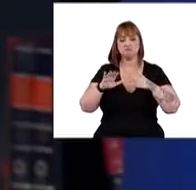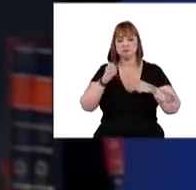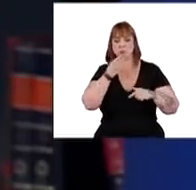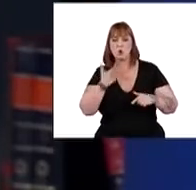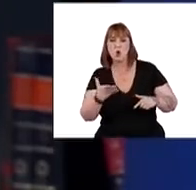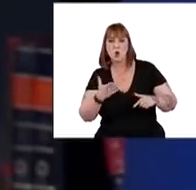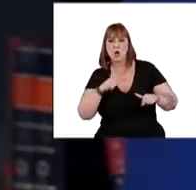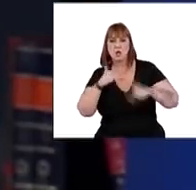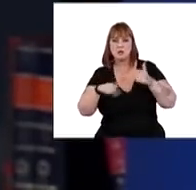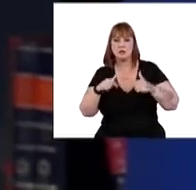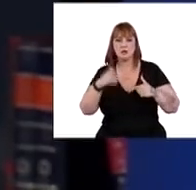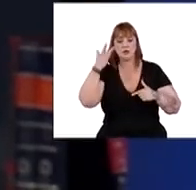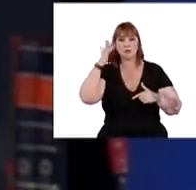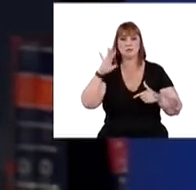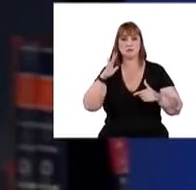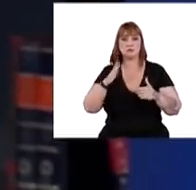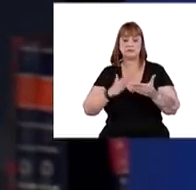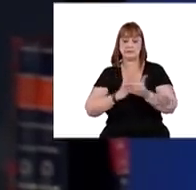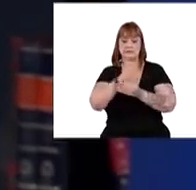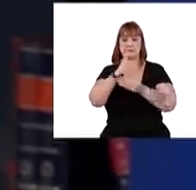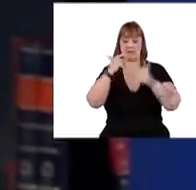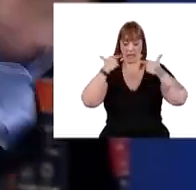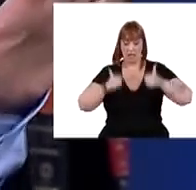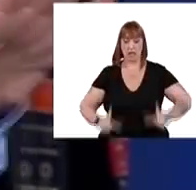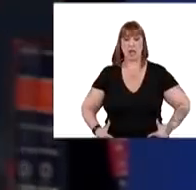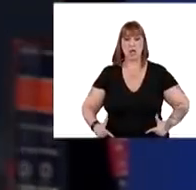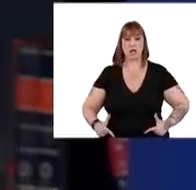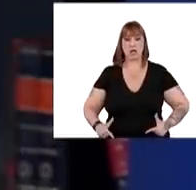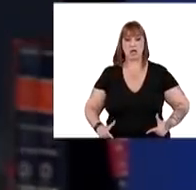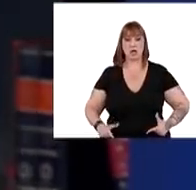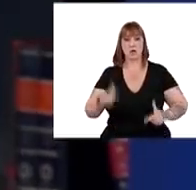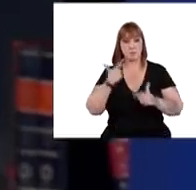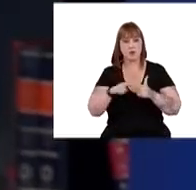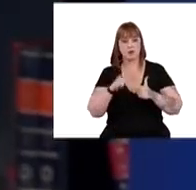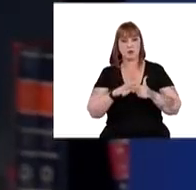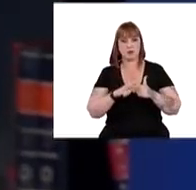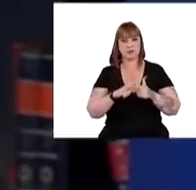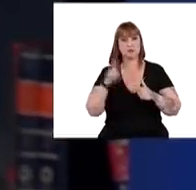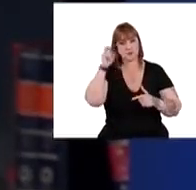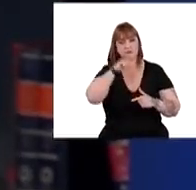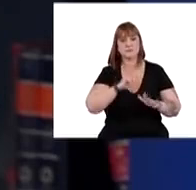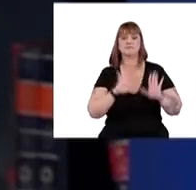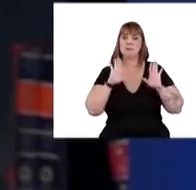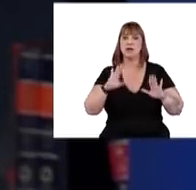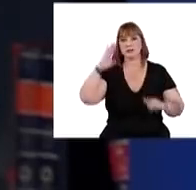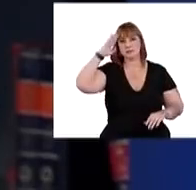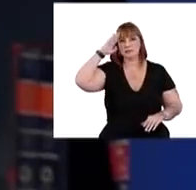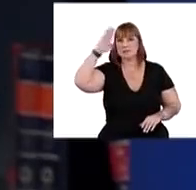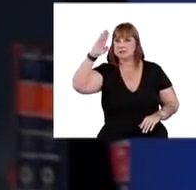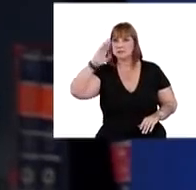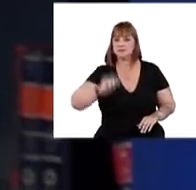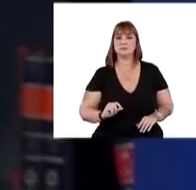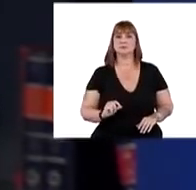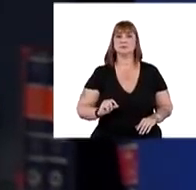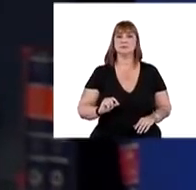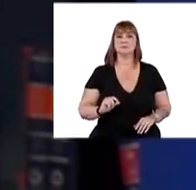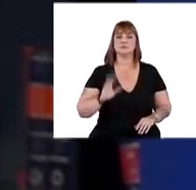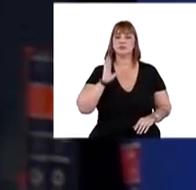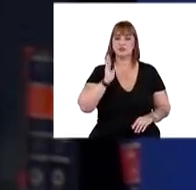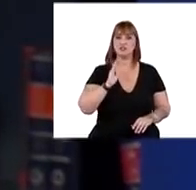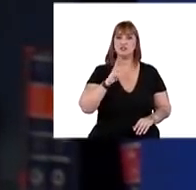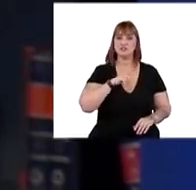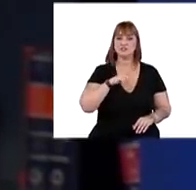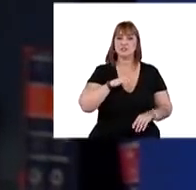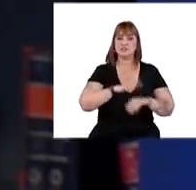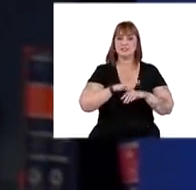mas não sei se passa na ficha da ficha limpa. Esse é um problema mais difícil, mas que principalmente já